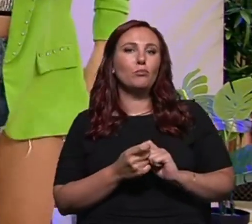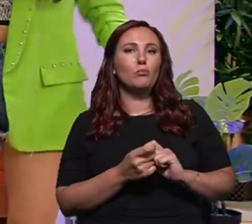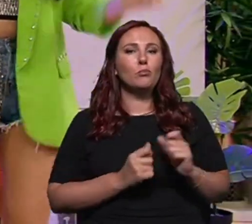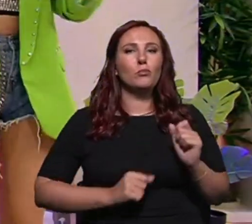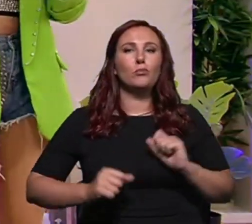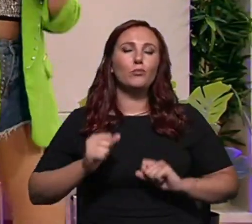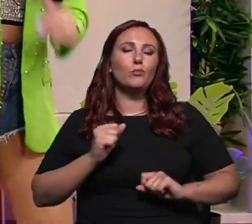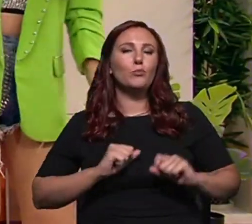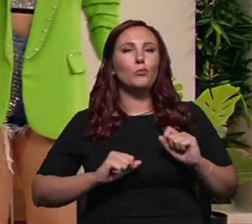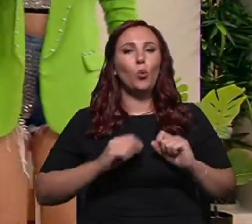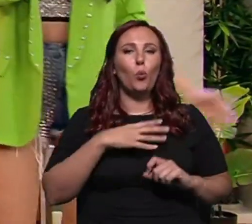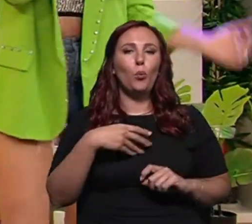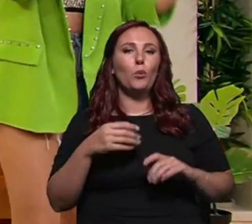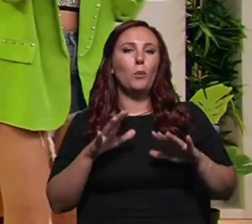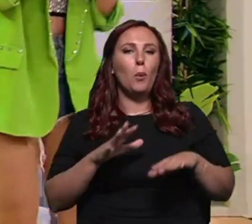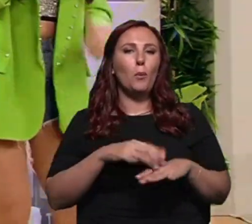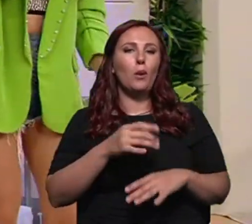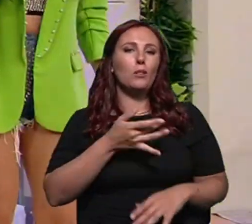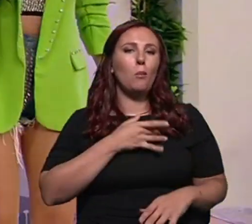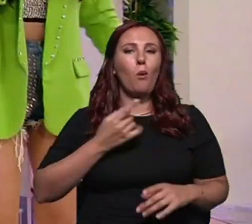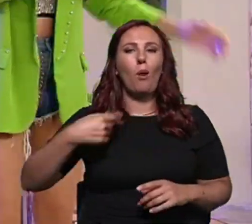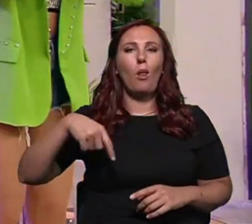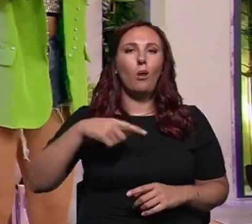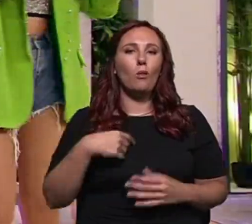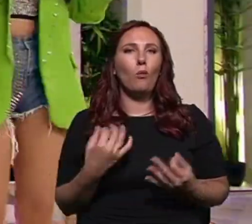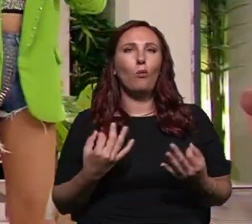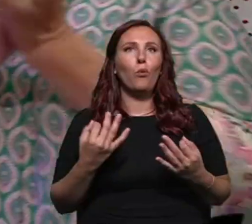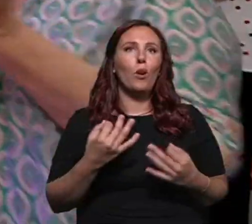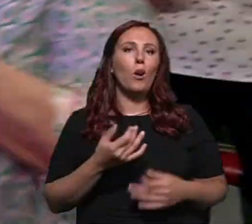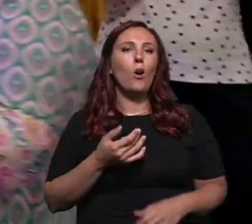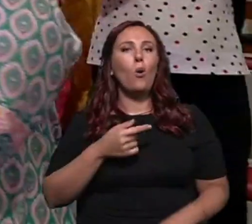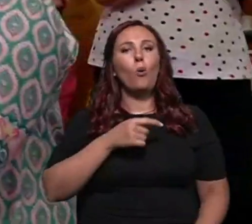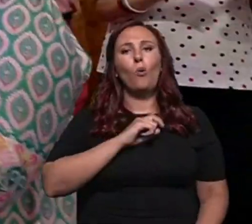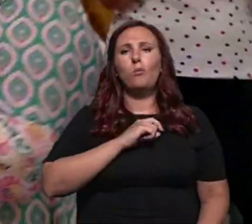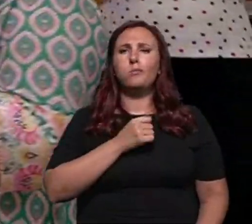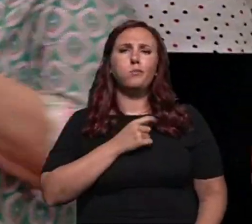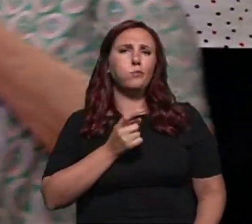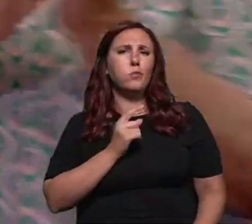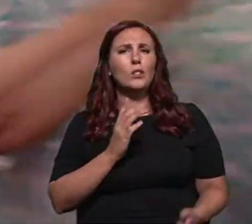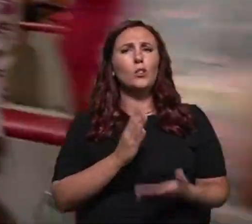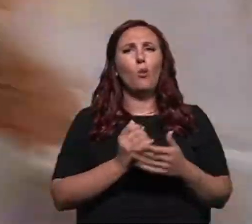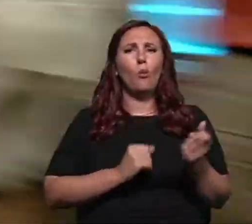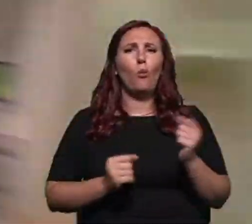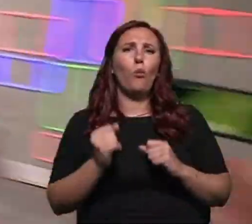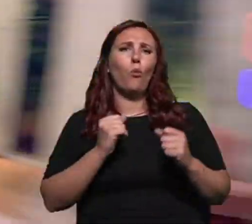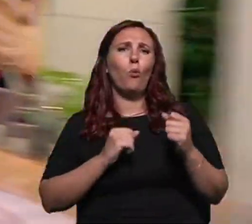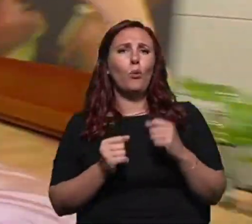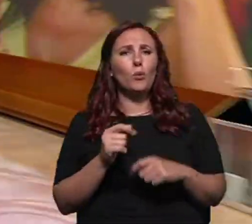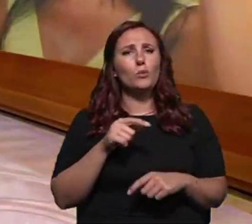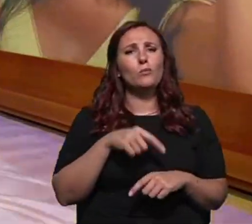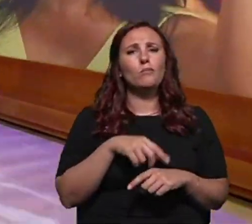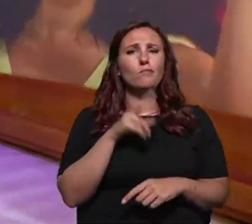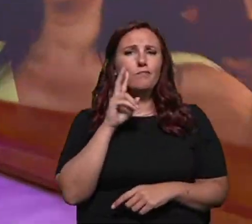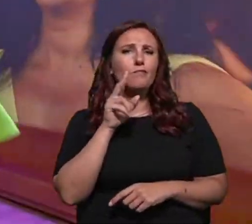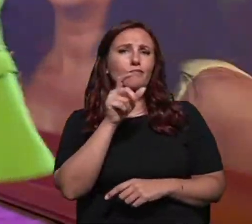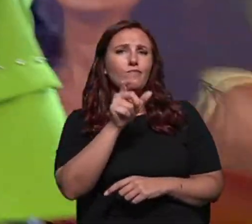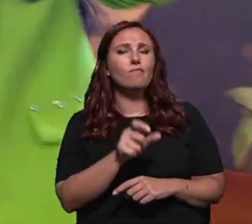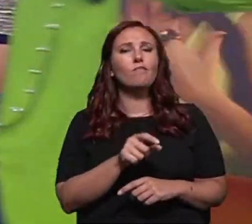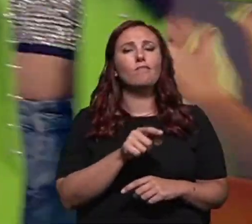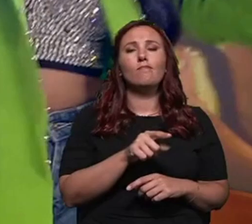ao para com o nosso amor meu coração não par S samba S samba para te